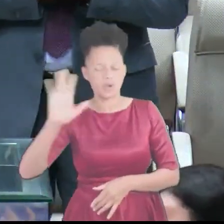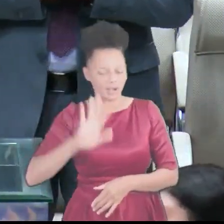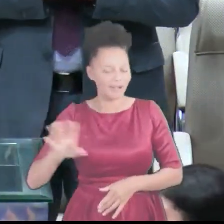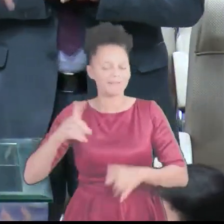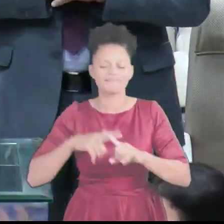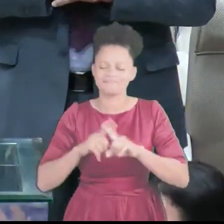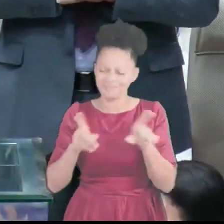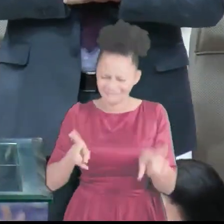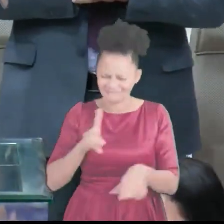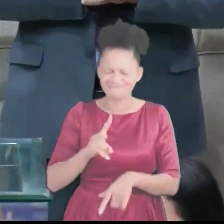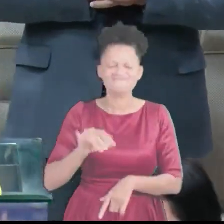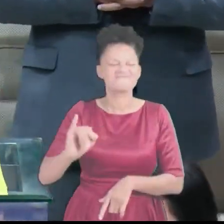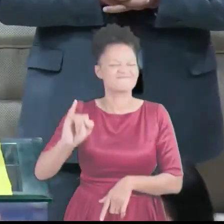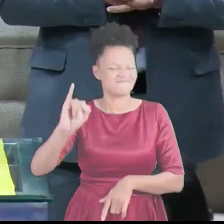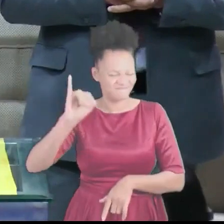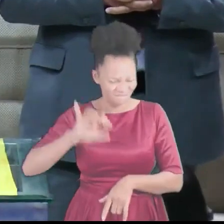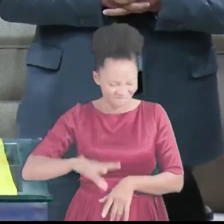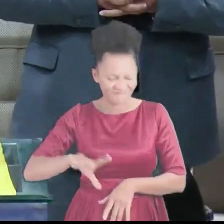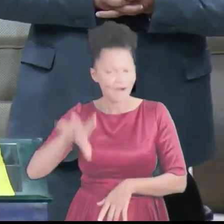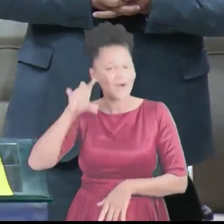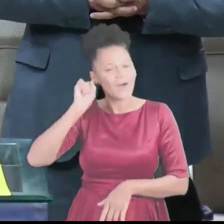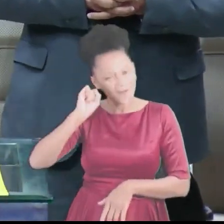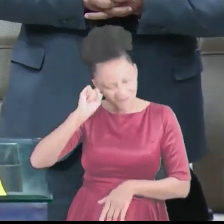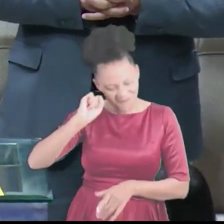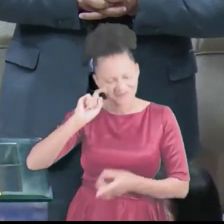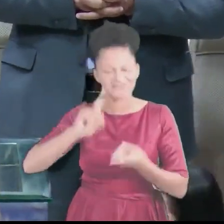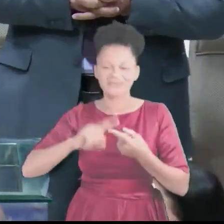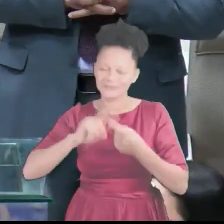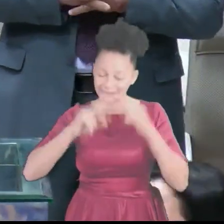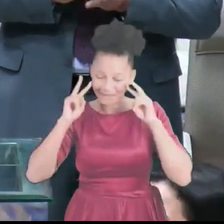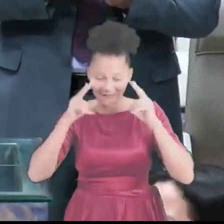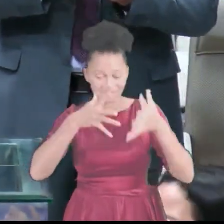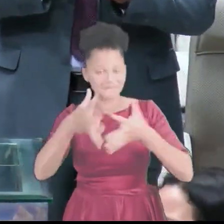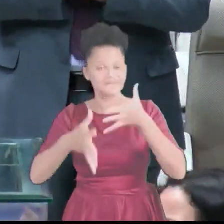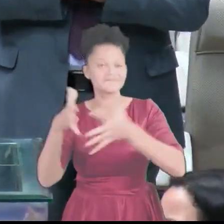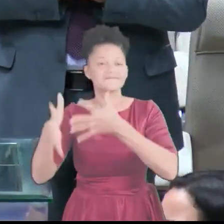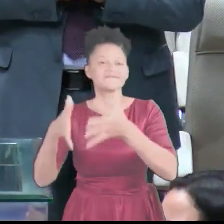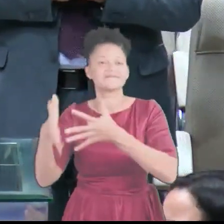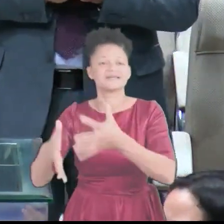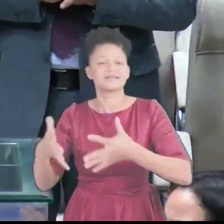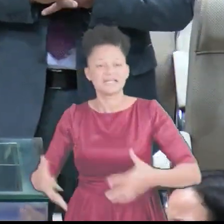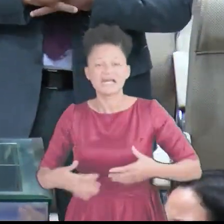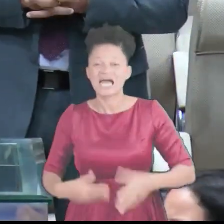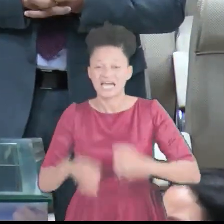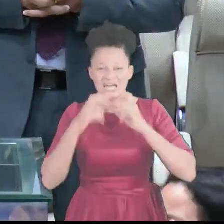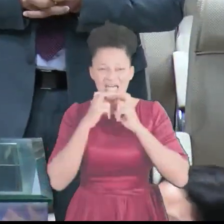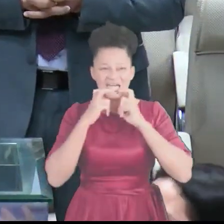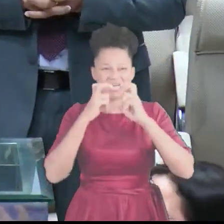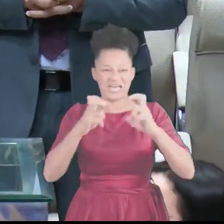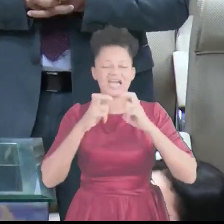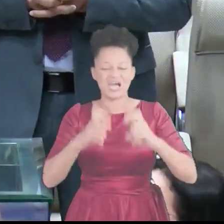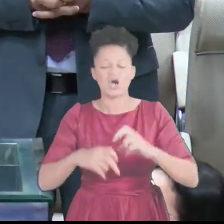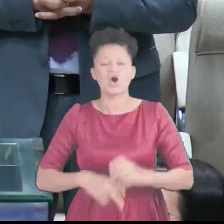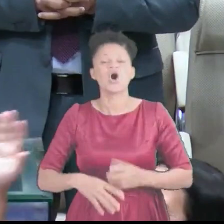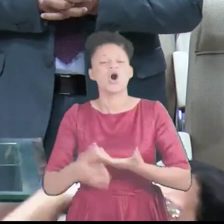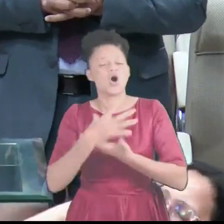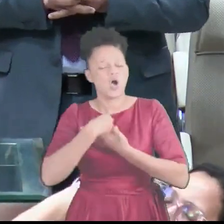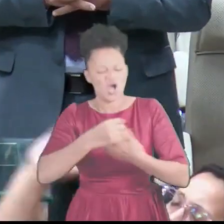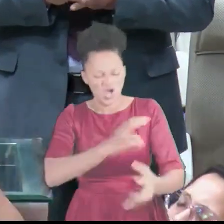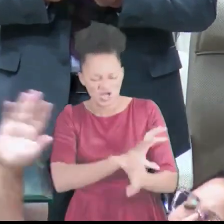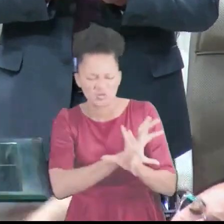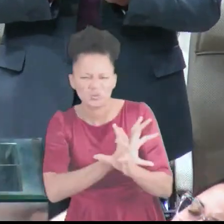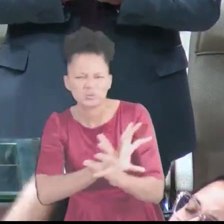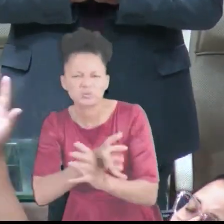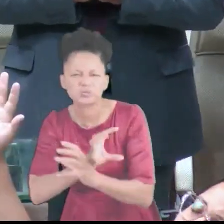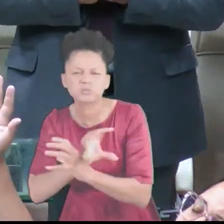ele vai ouvir. E brade nesta noite, diga: osso seco,